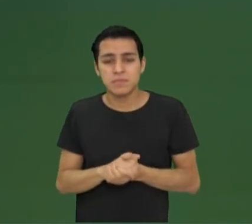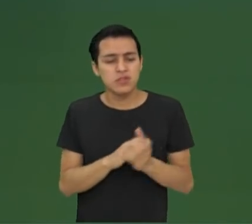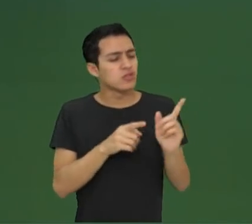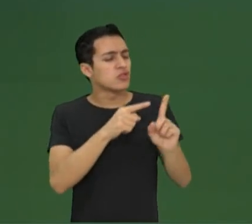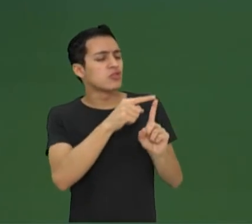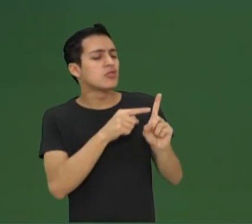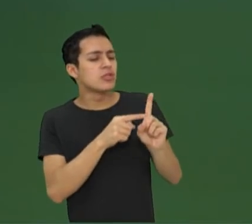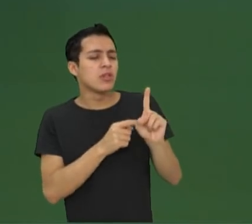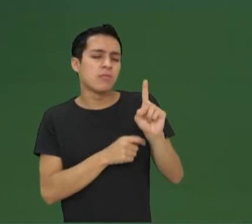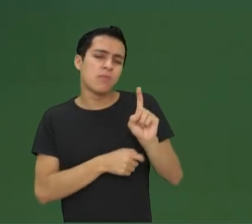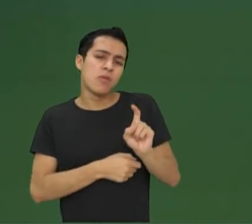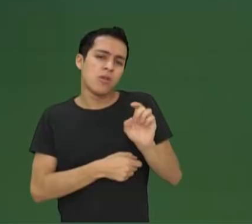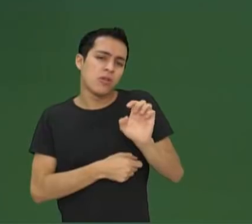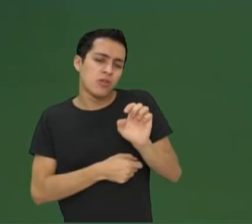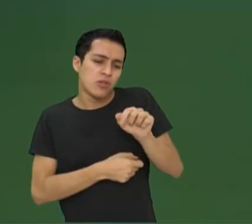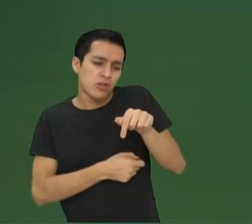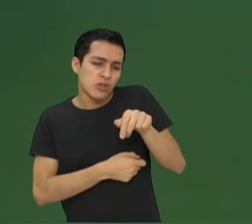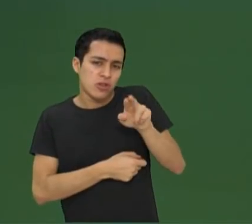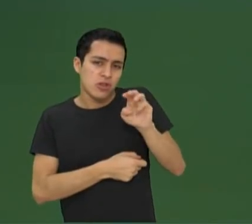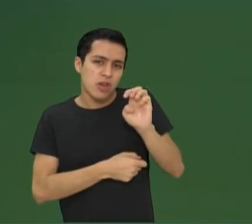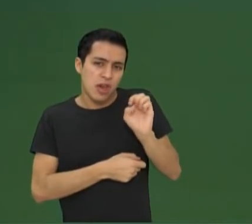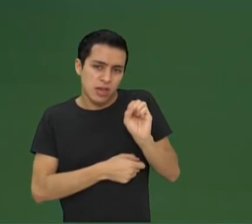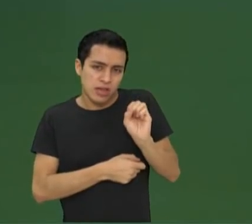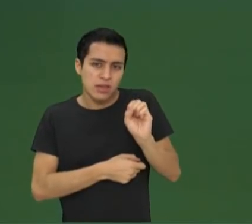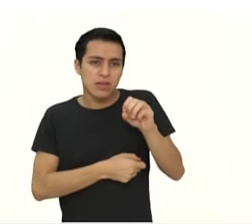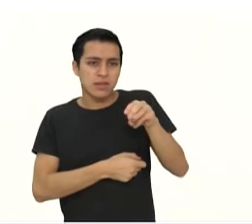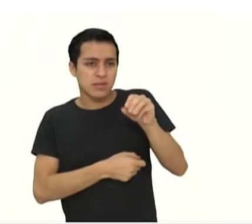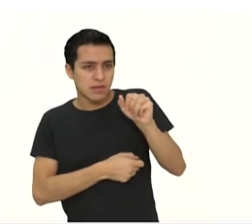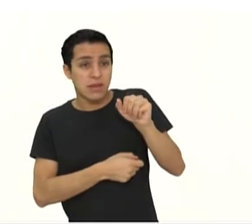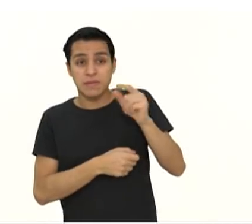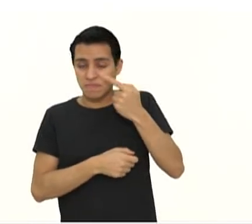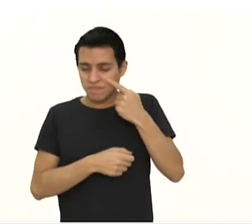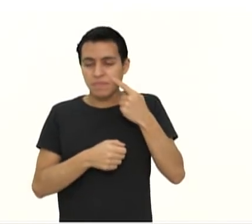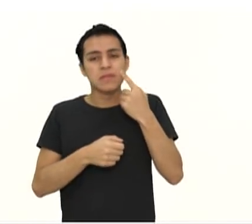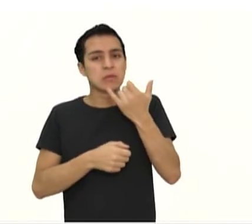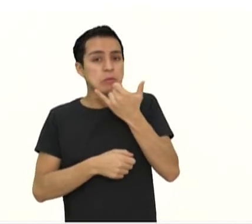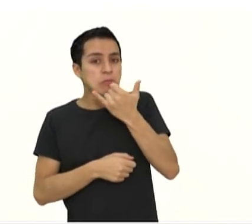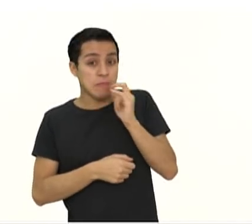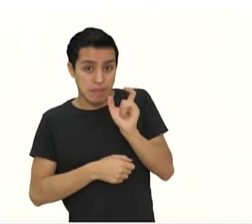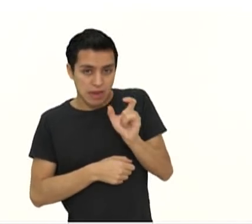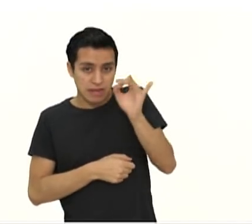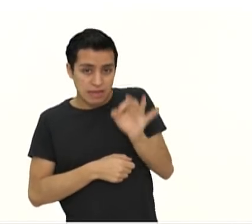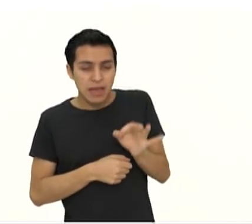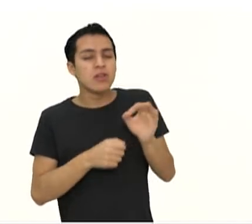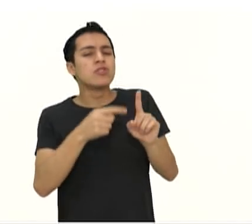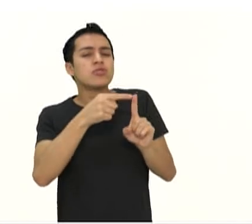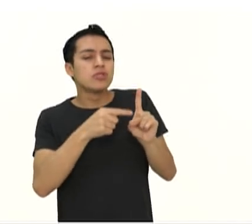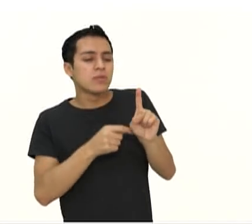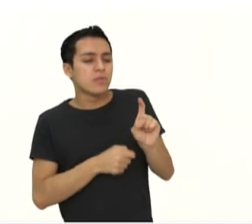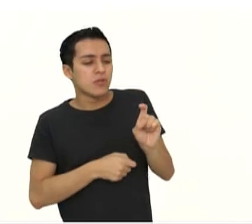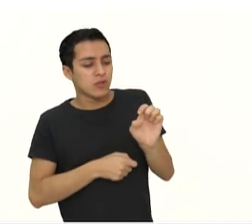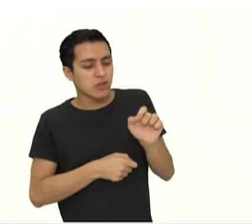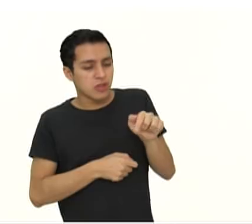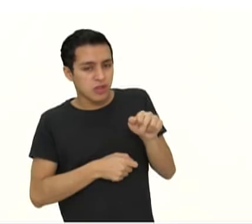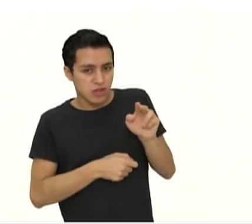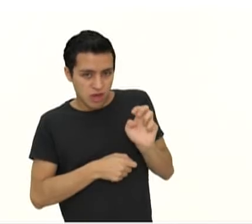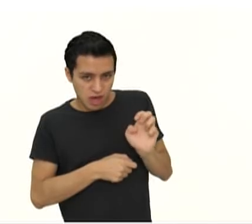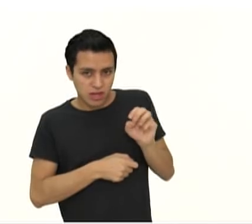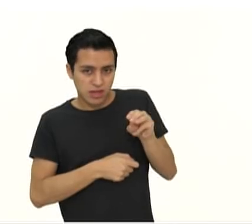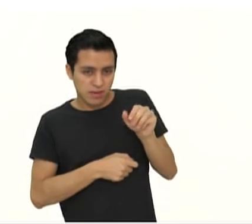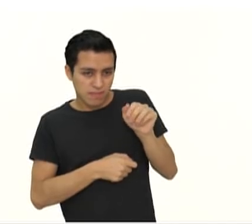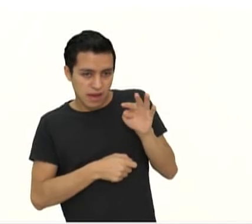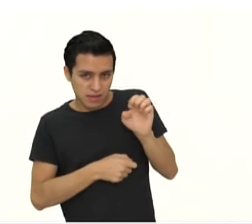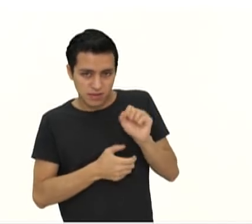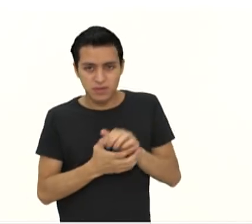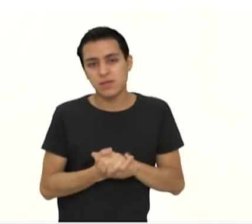cheque, checkmate e os tipos de checkmate que a gente pode fazer dentro de um jogo de xadrez, né? Vamos falar sobre mate